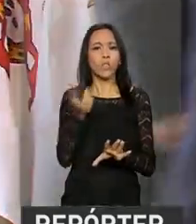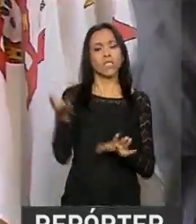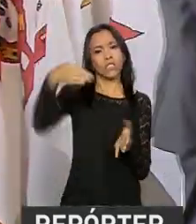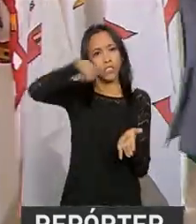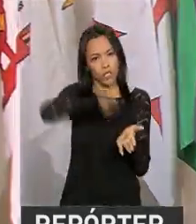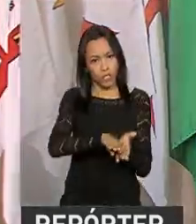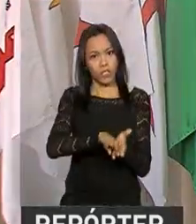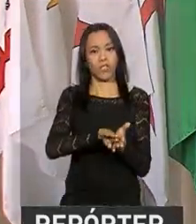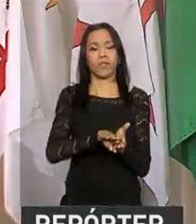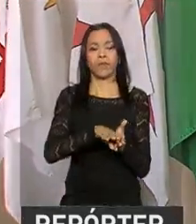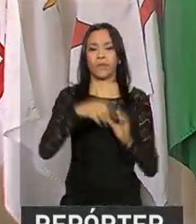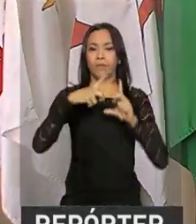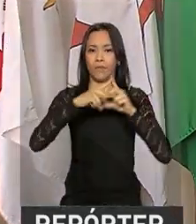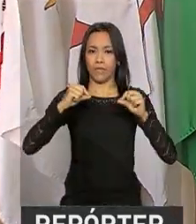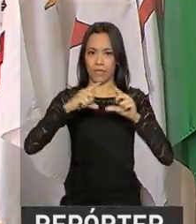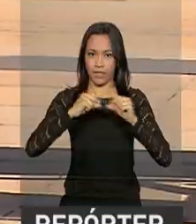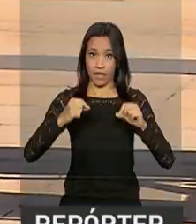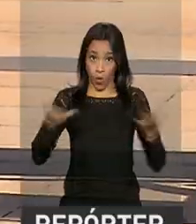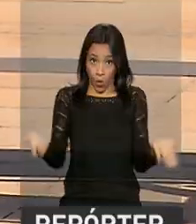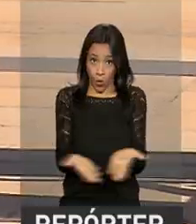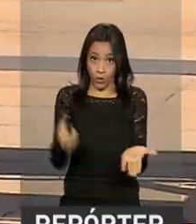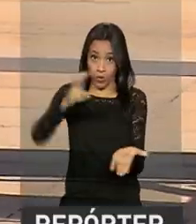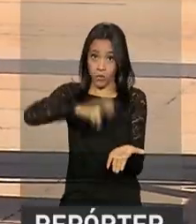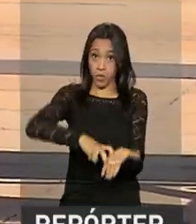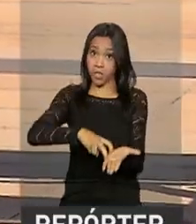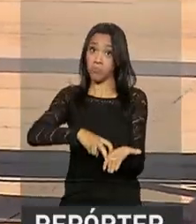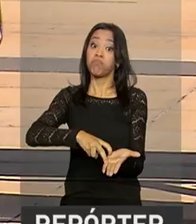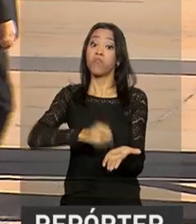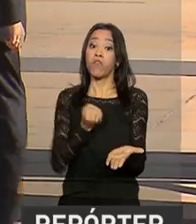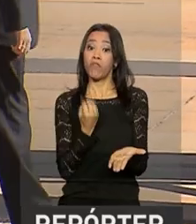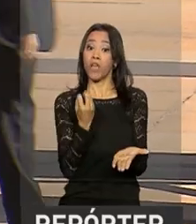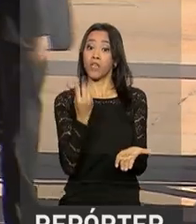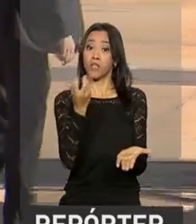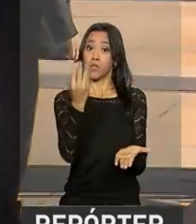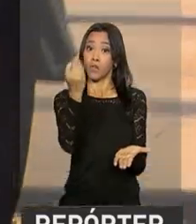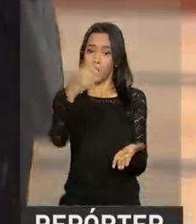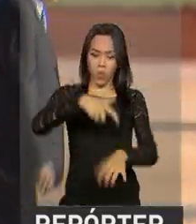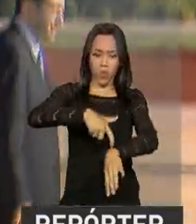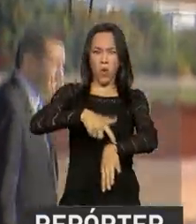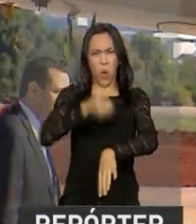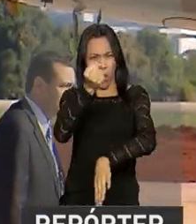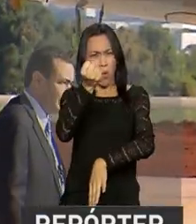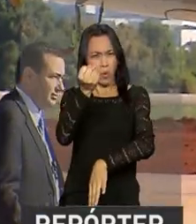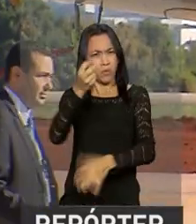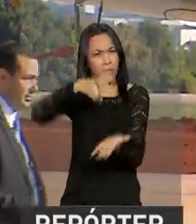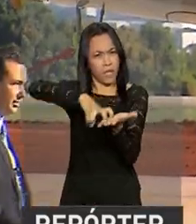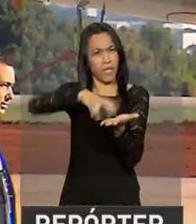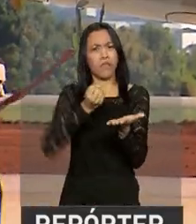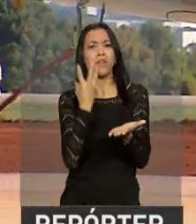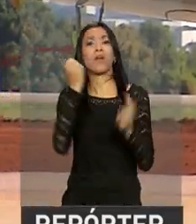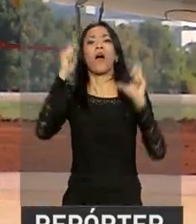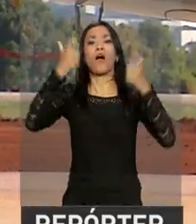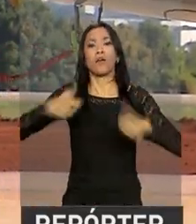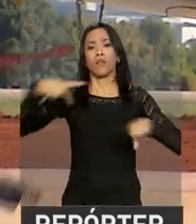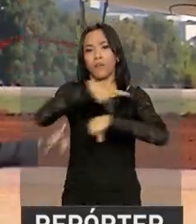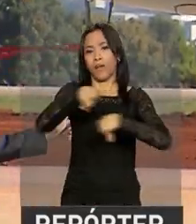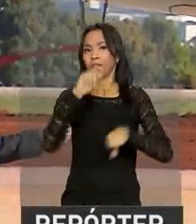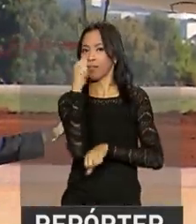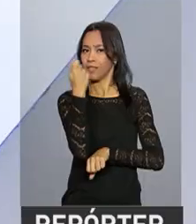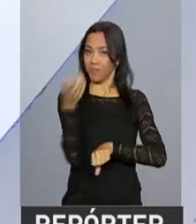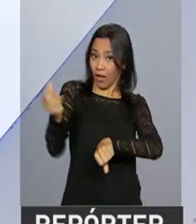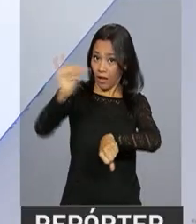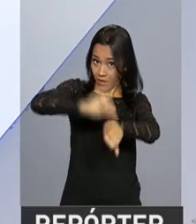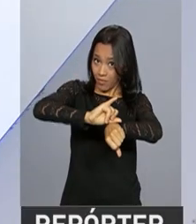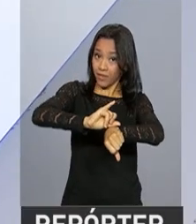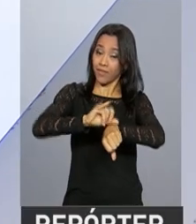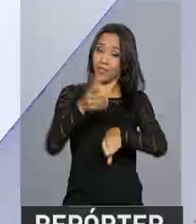Brasília e daqui hoje pela manhã ele embarcou a pouco depois das 8 horas da manhã para Buenos AES capital da Argentina onde